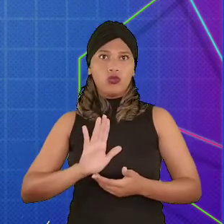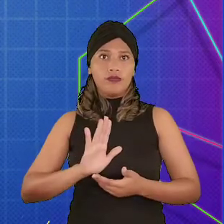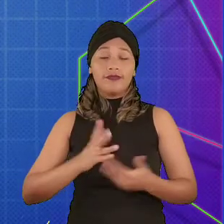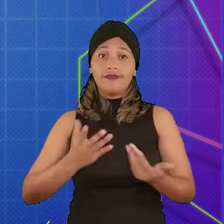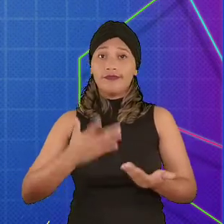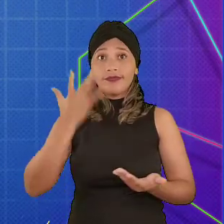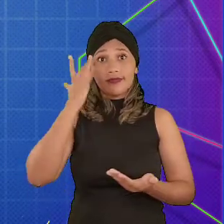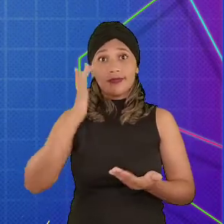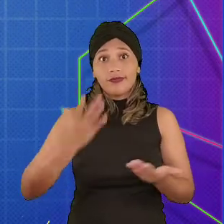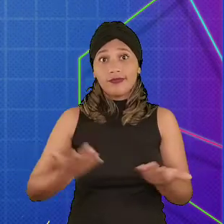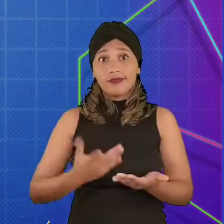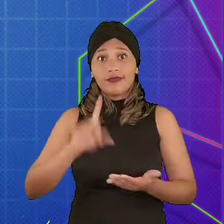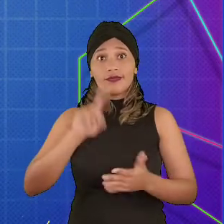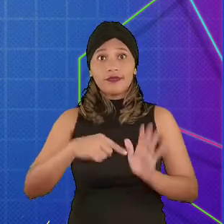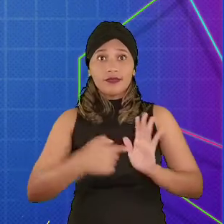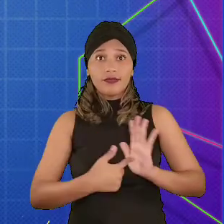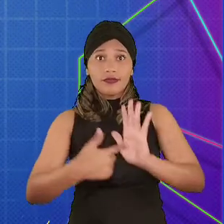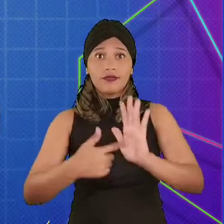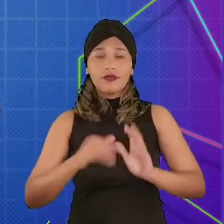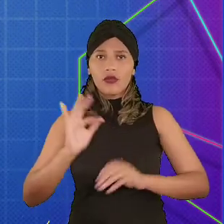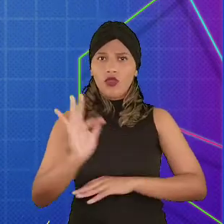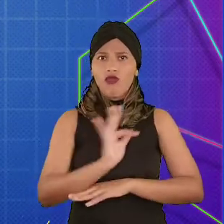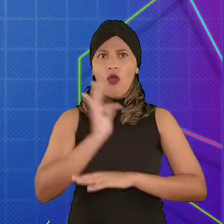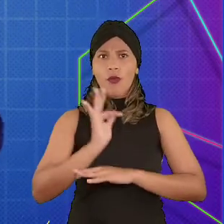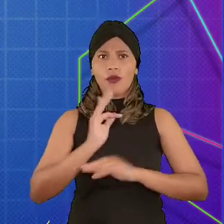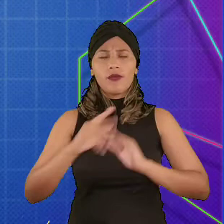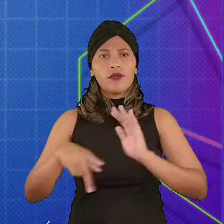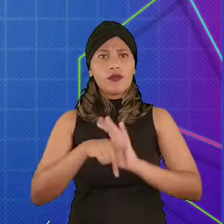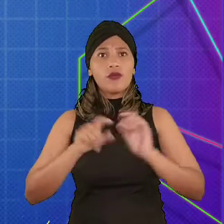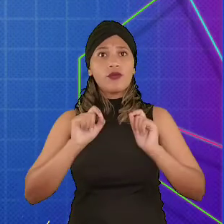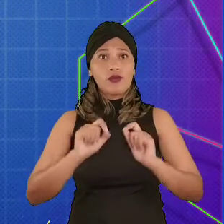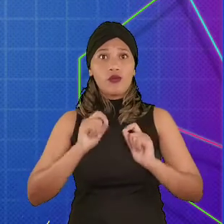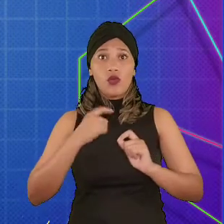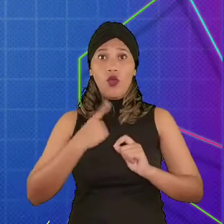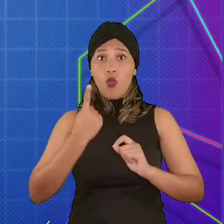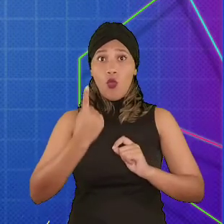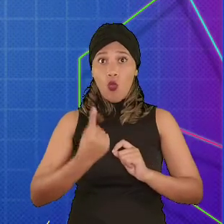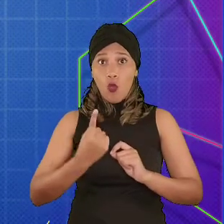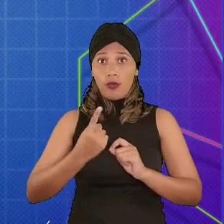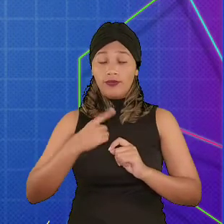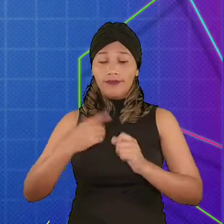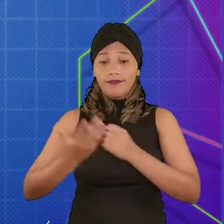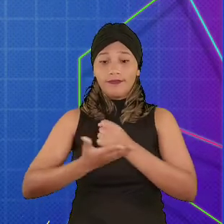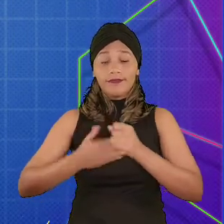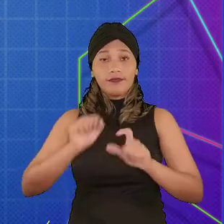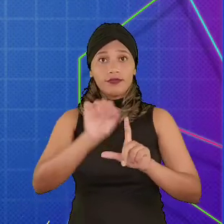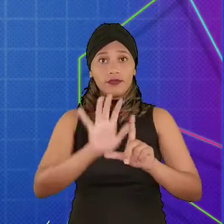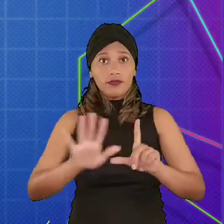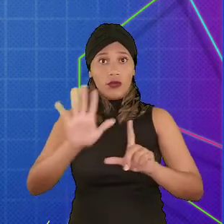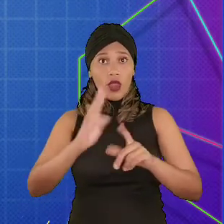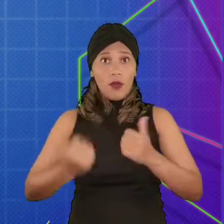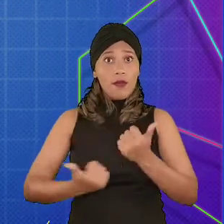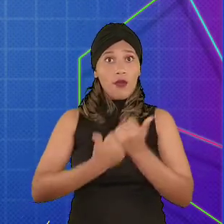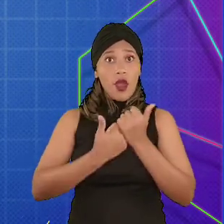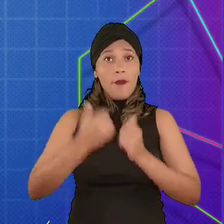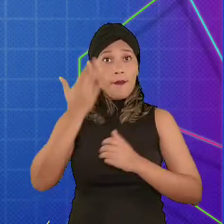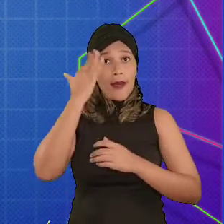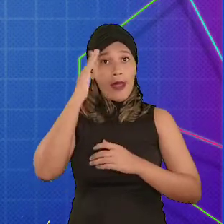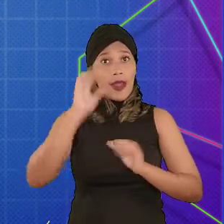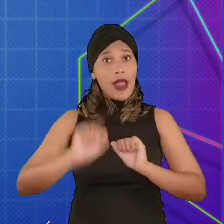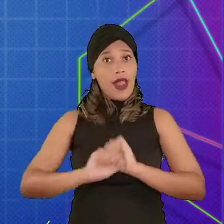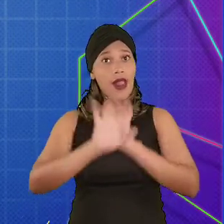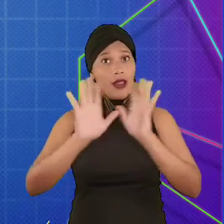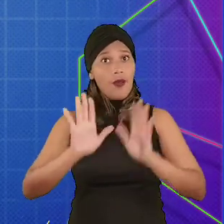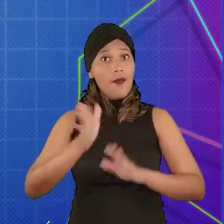determinado objetivo acho que agora é o momento de uma apresentação formal de um programa que vai nos ajudar muito na prática em